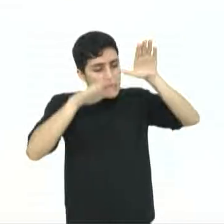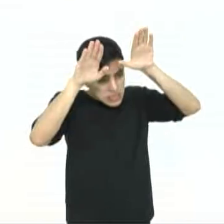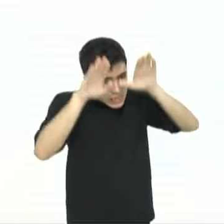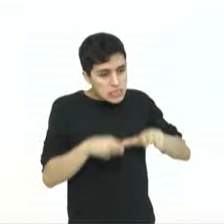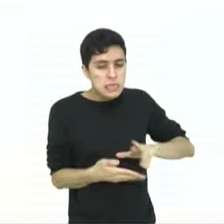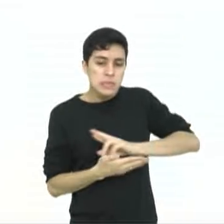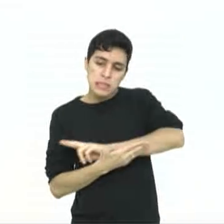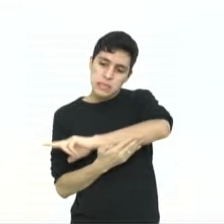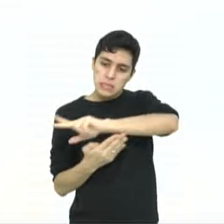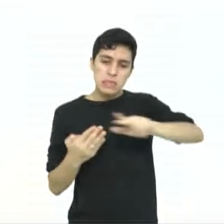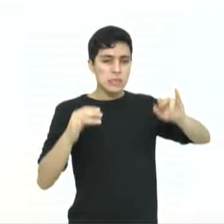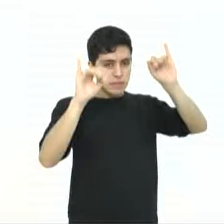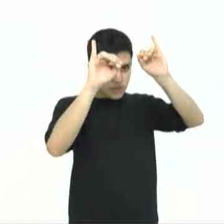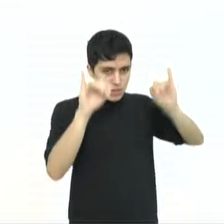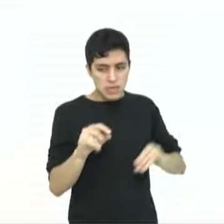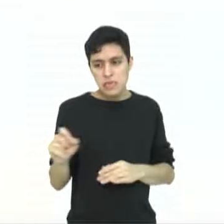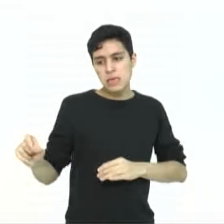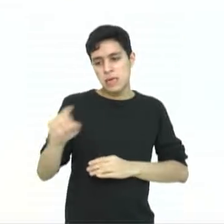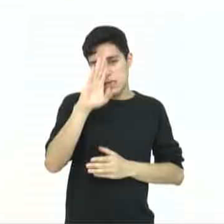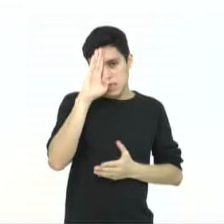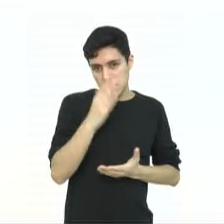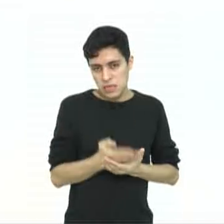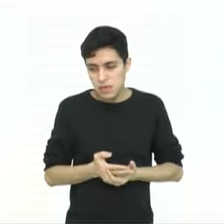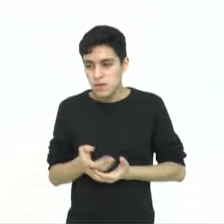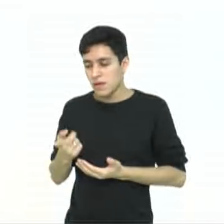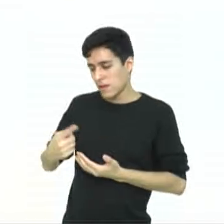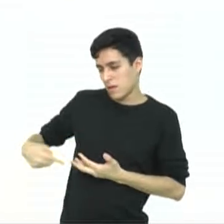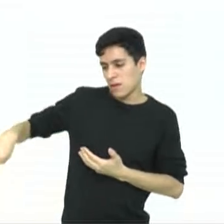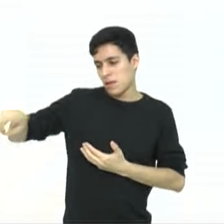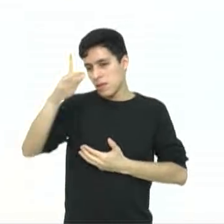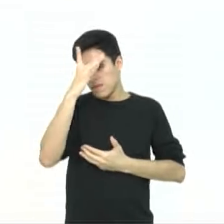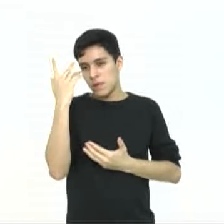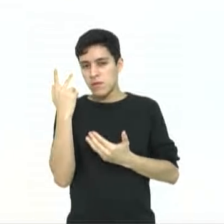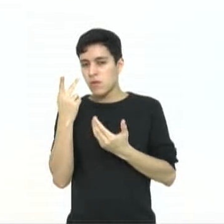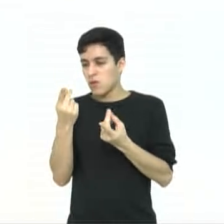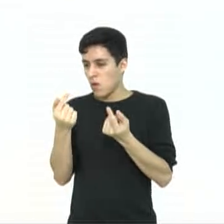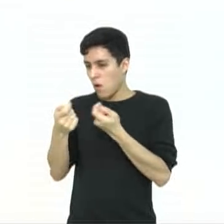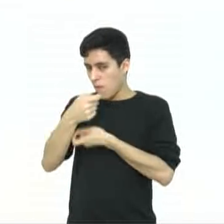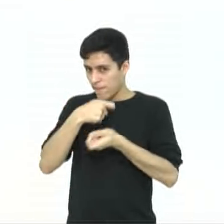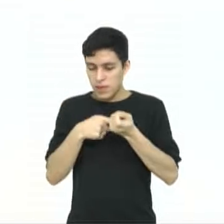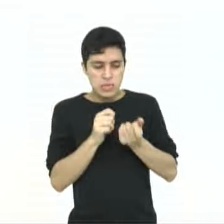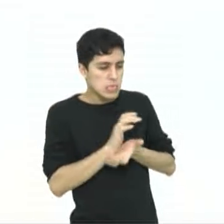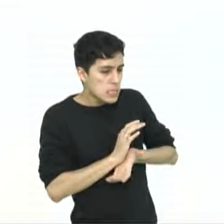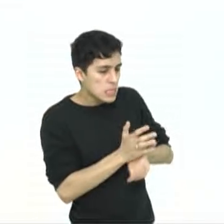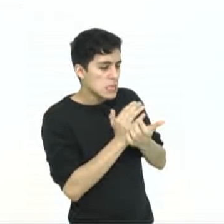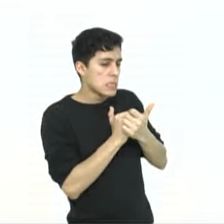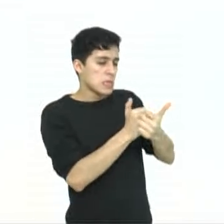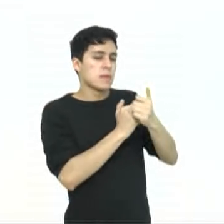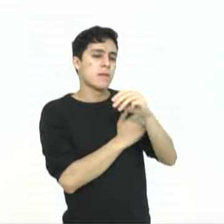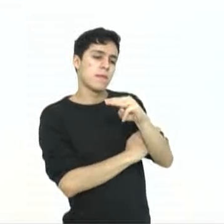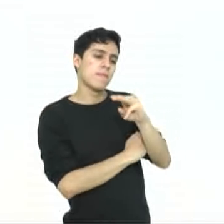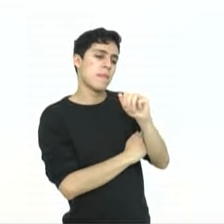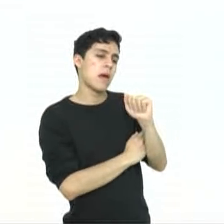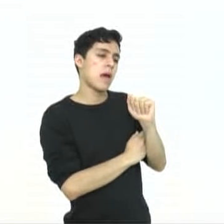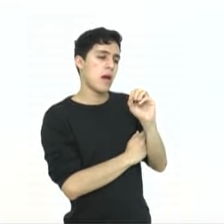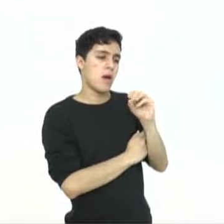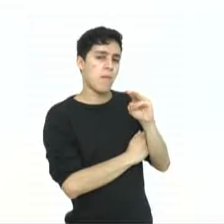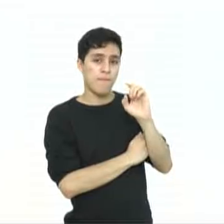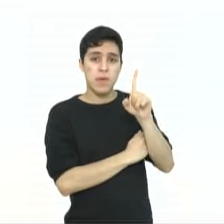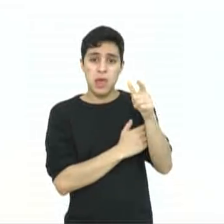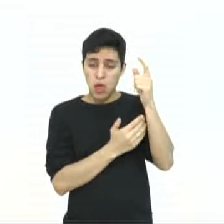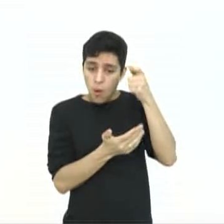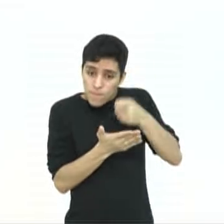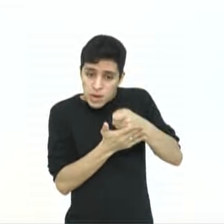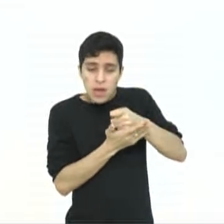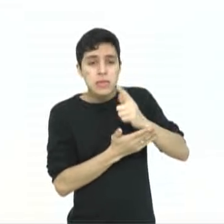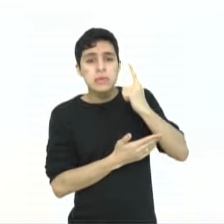como o nosso calendário ocidental, cristão, enfim. No calendário deles, o ano 622 nosso, para eles, é o